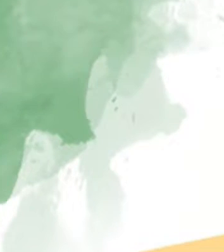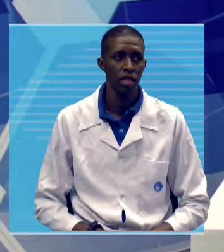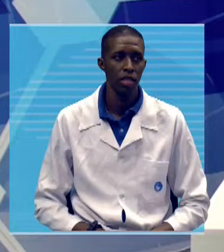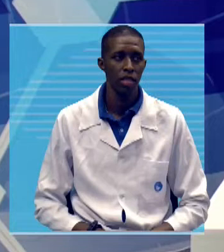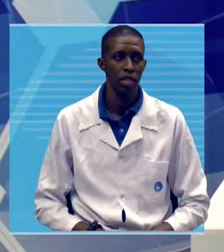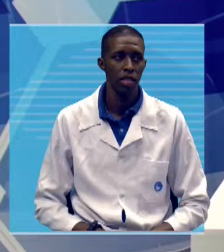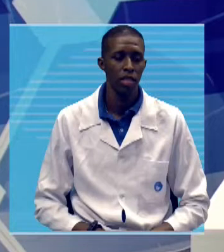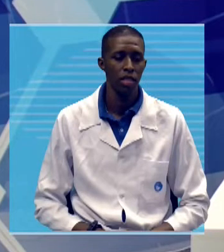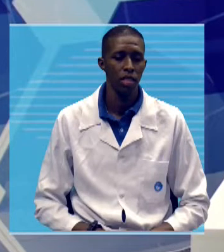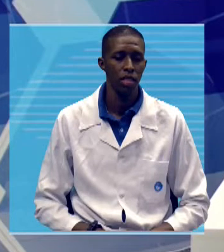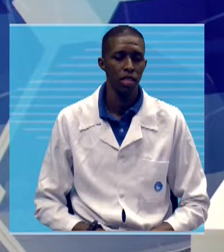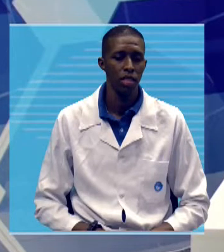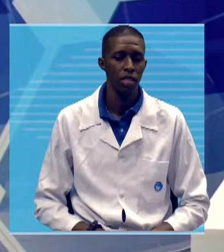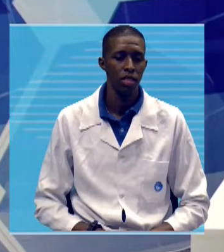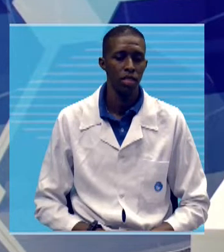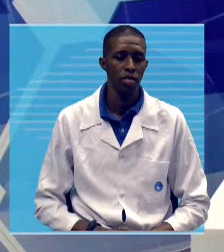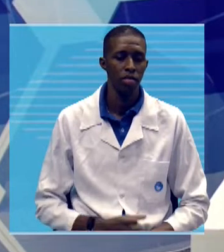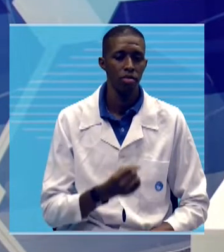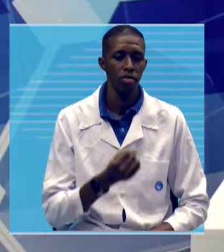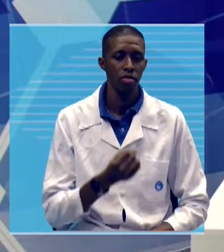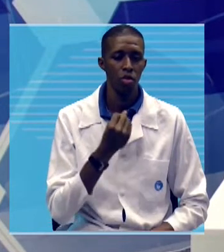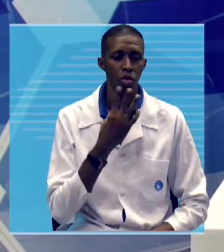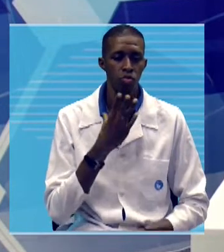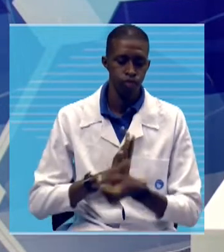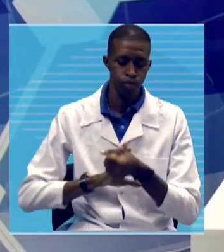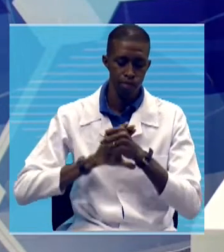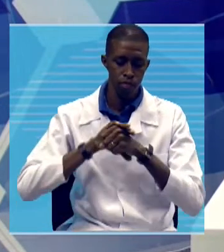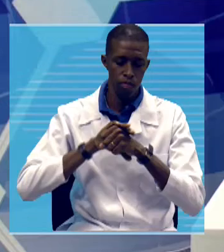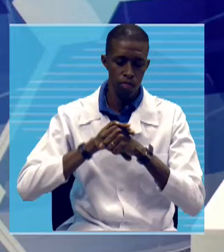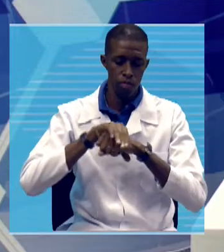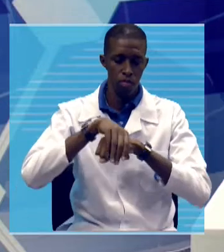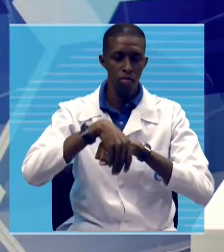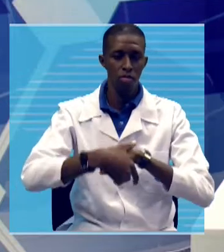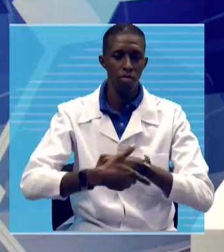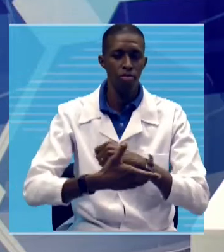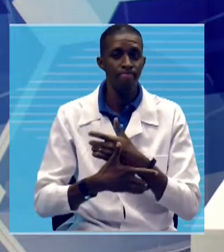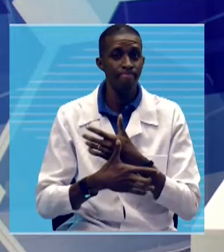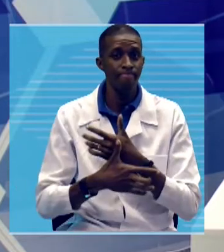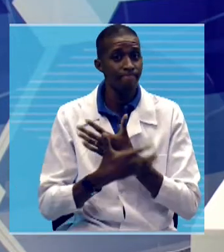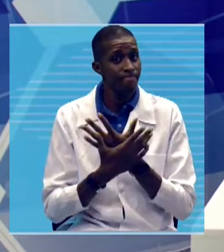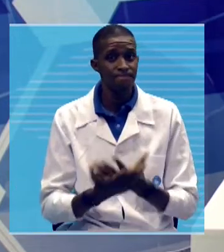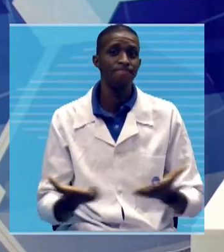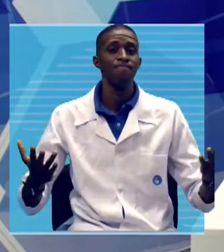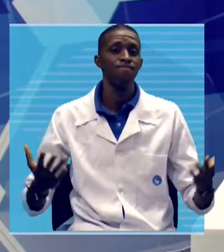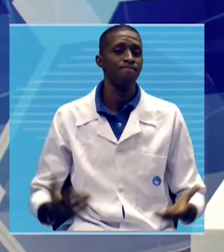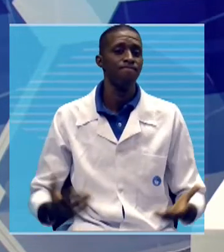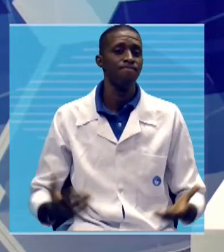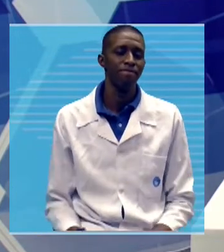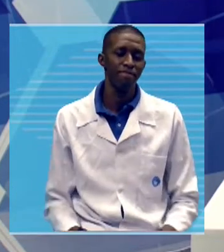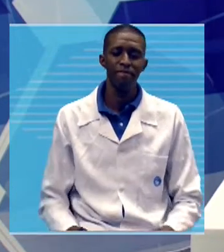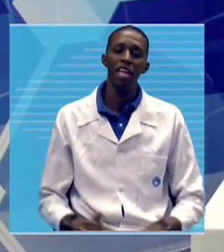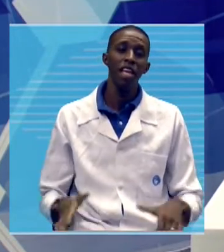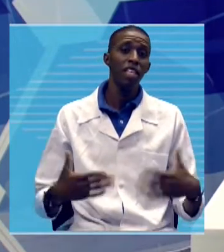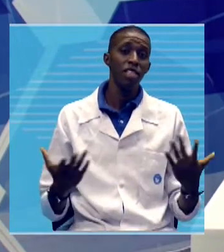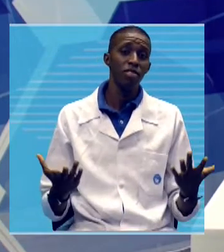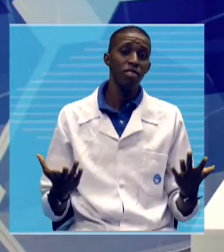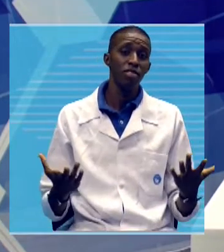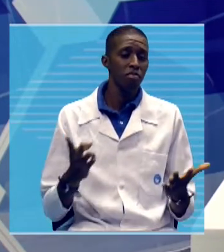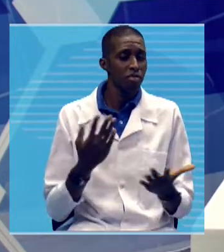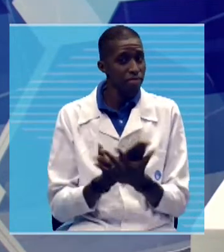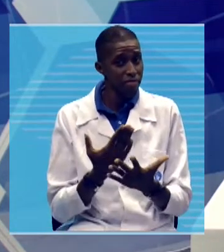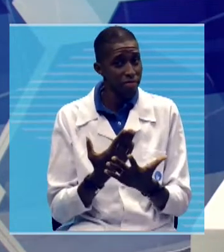Oi boa noite meus queridos alunos Olha aí nosso encontro semanal aqui através do canal educação